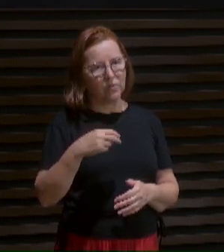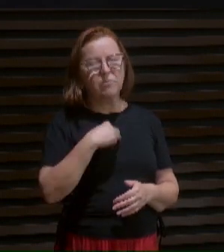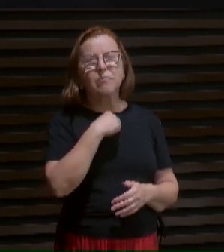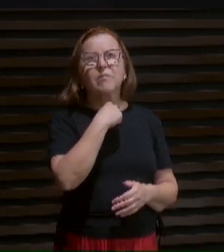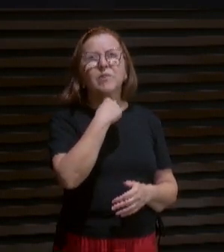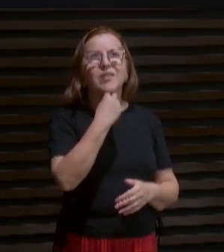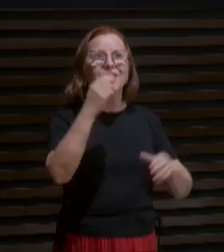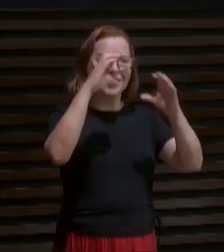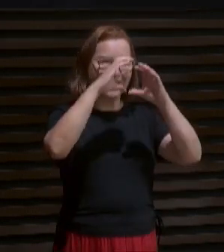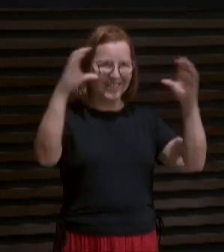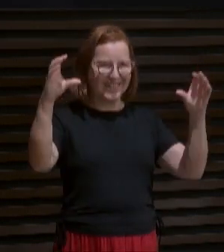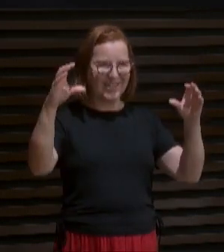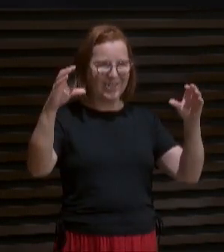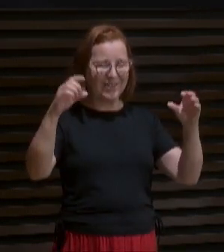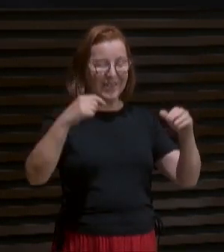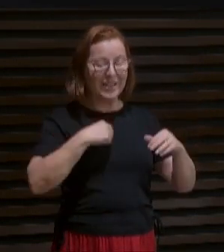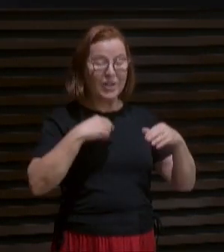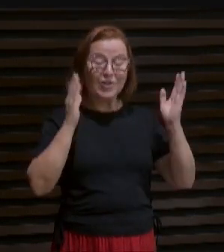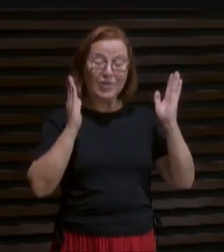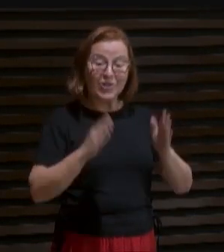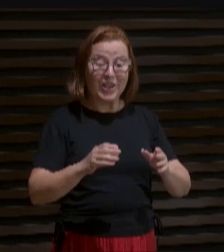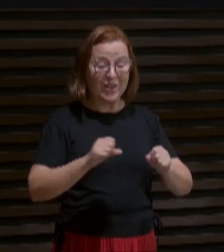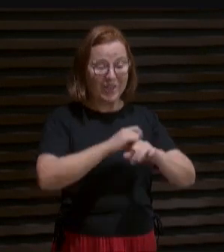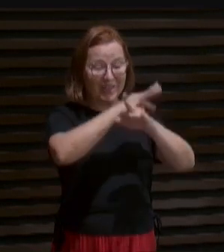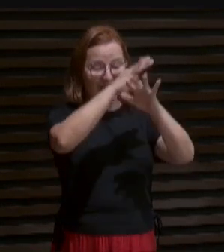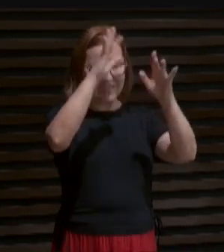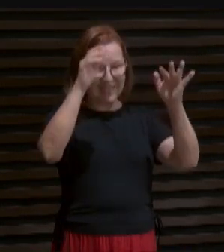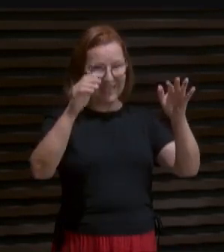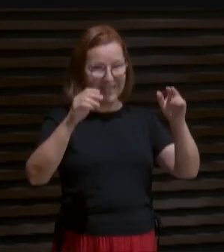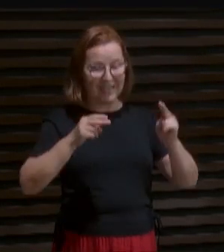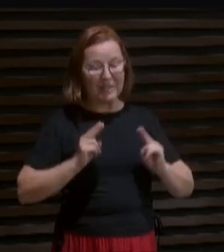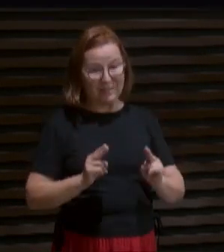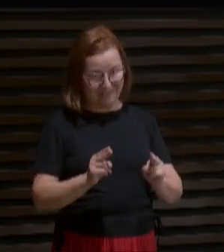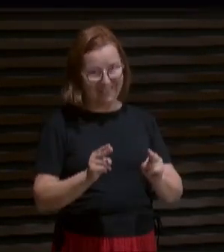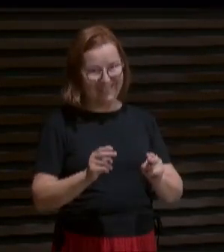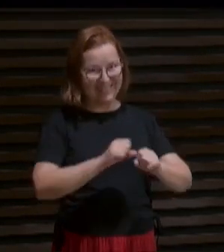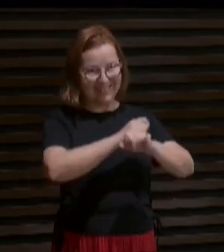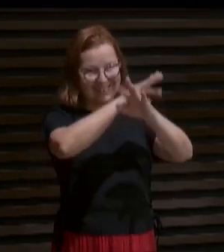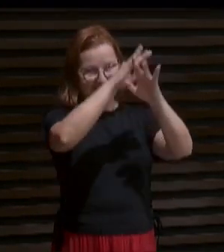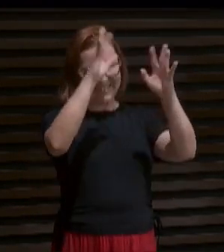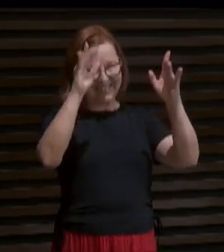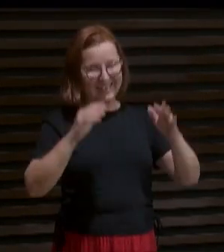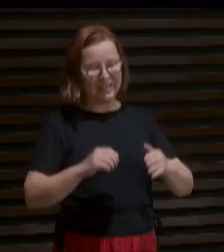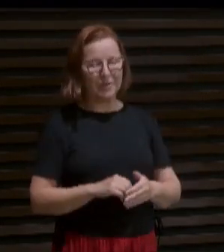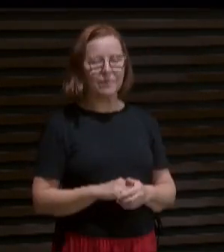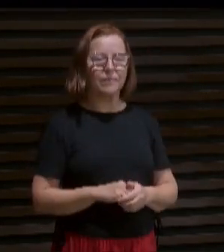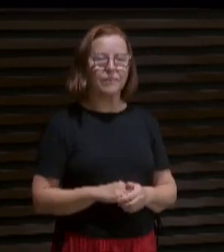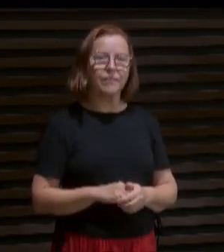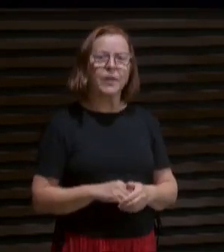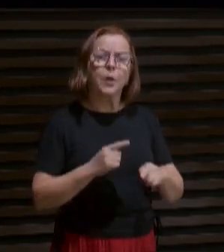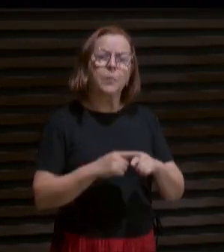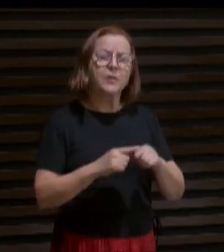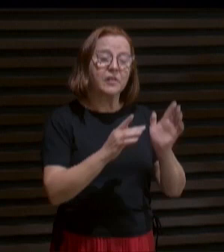já o glorifiquei e ainda o glorificarei. Para que Jesus veio a este